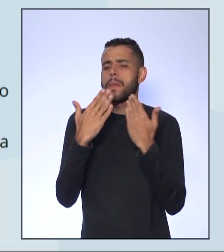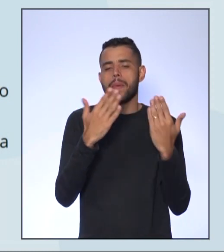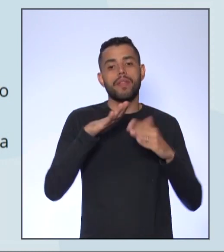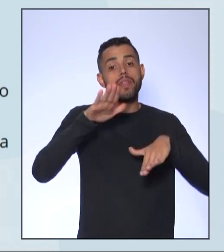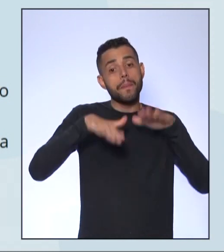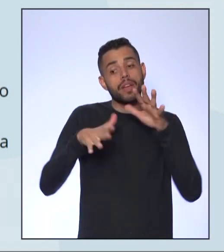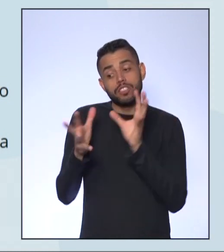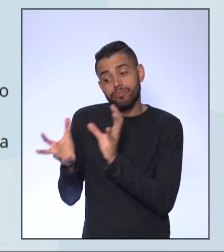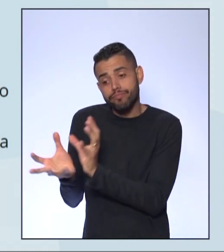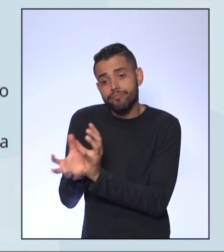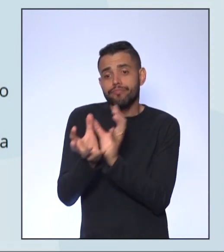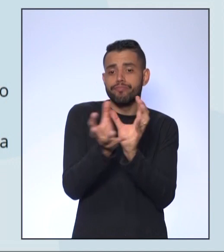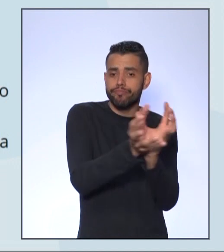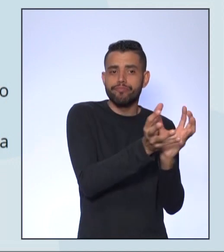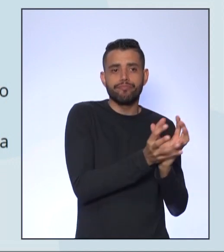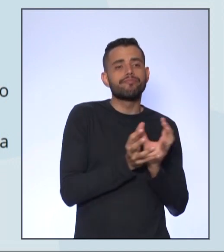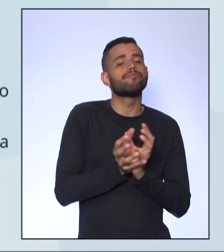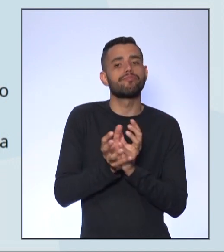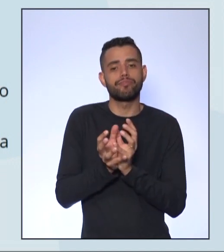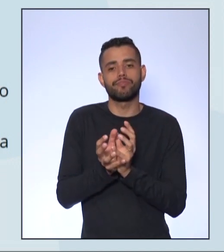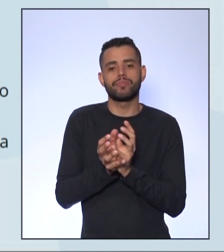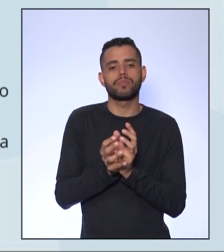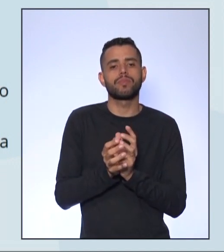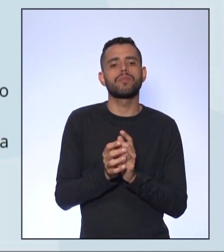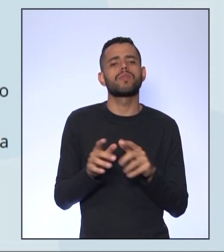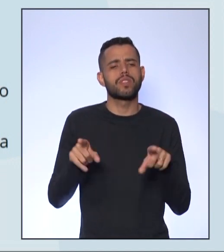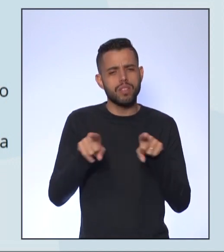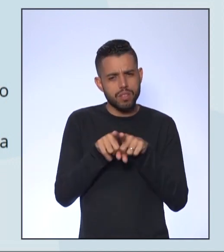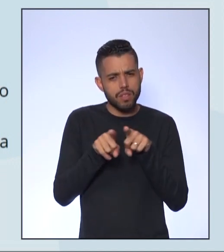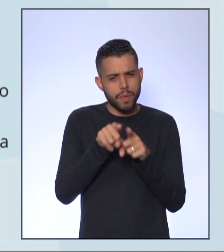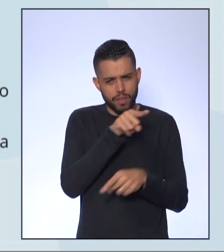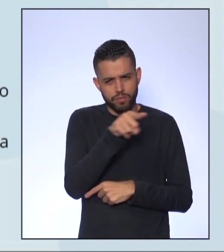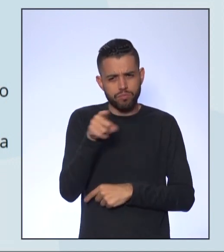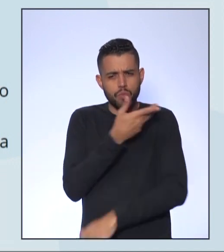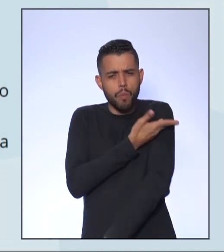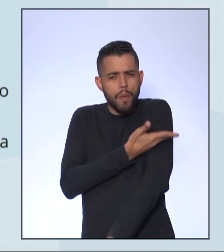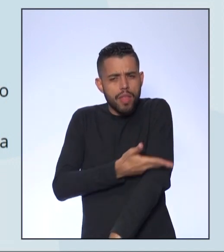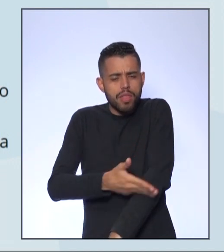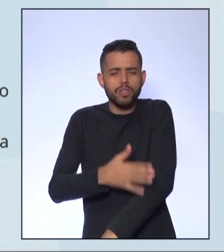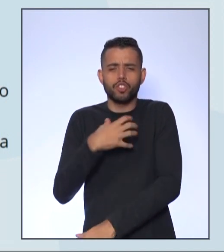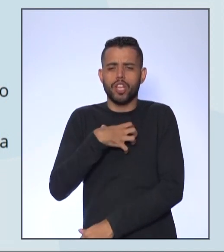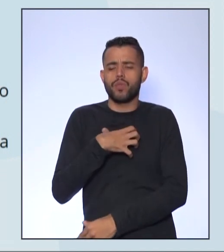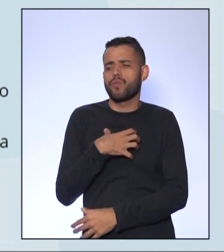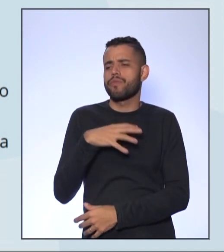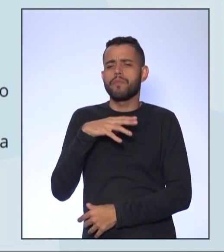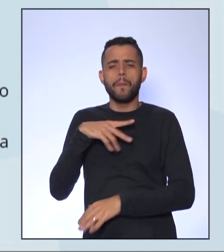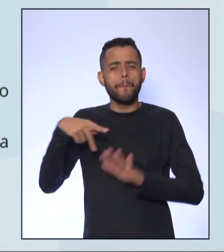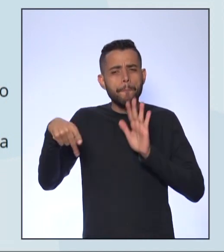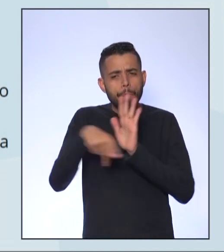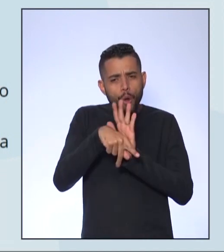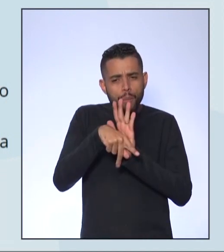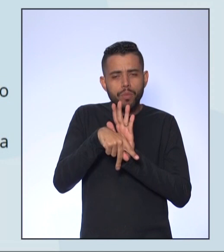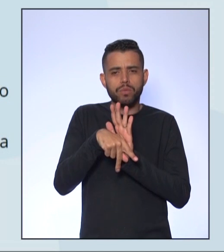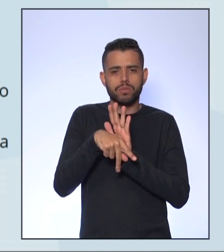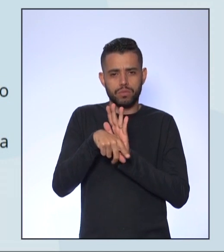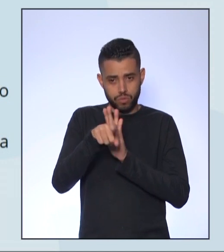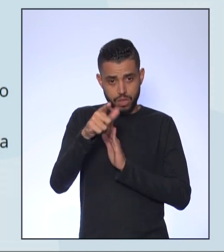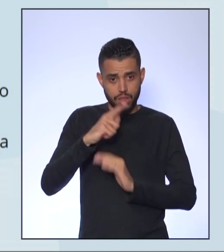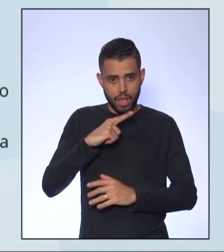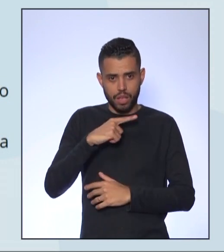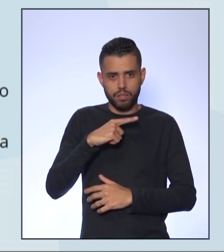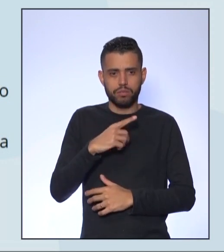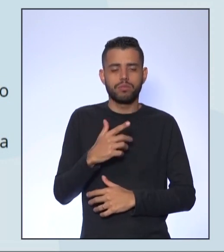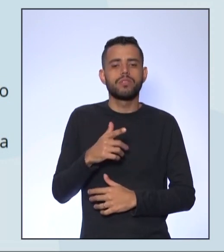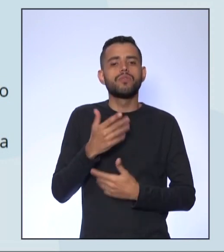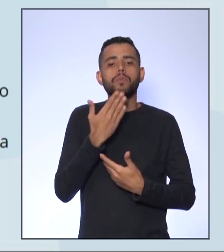abordado. Você também tem uma maneira de falar... quando está em casa, eu vou pedir para vocês anotarem no